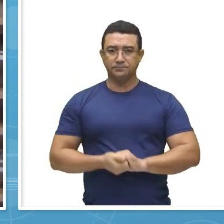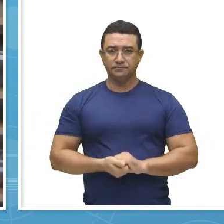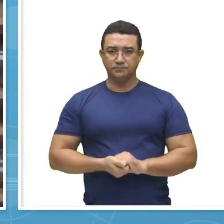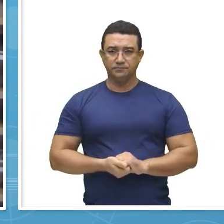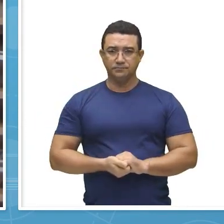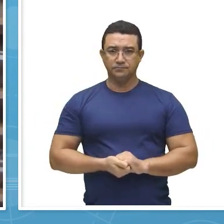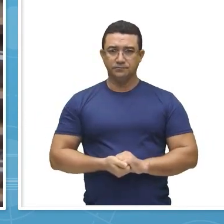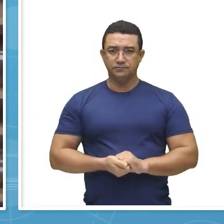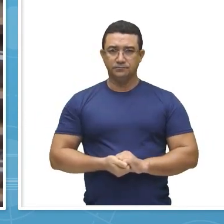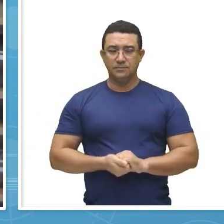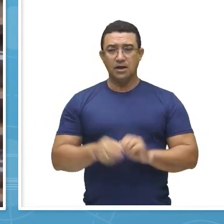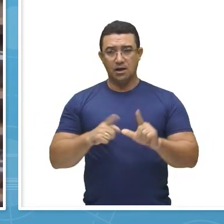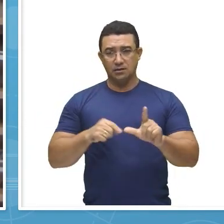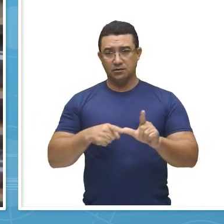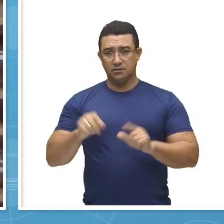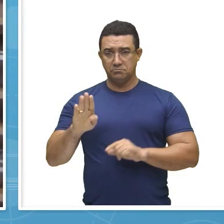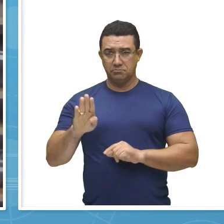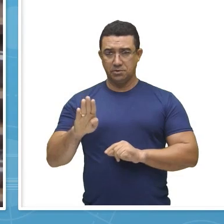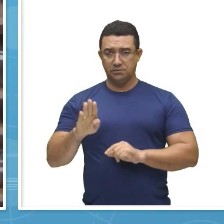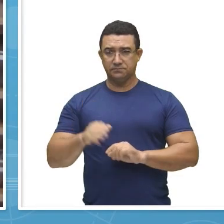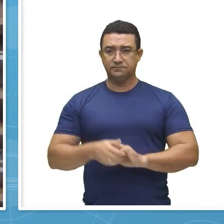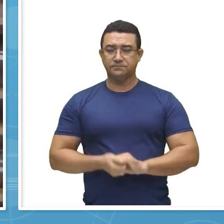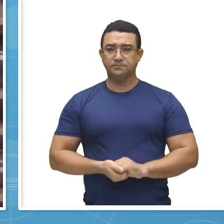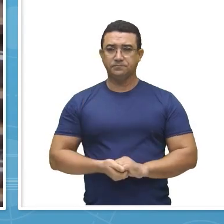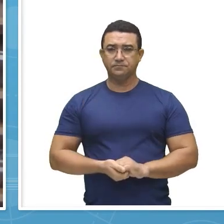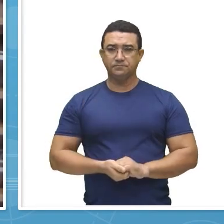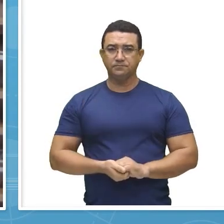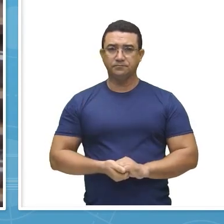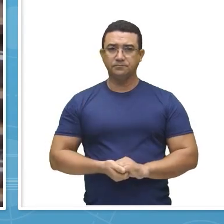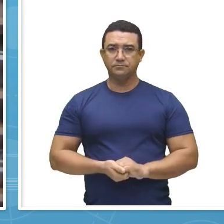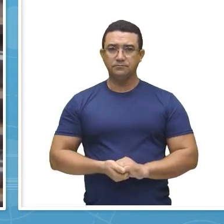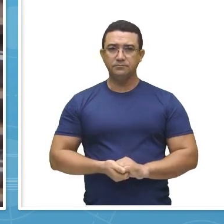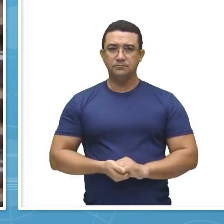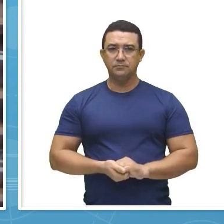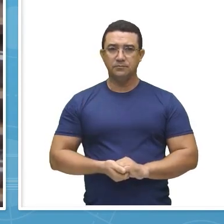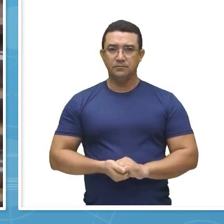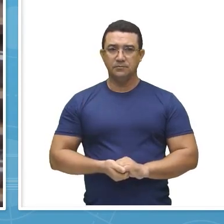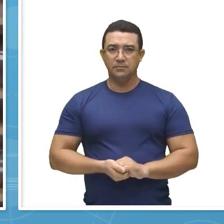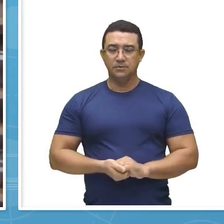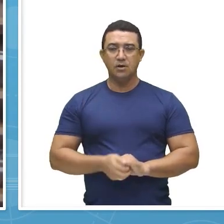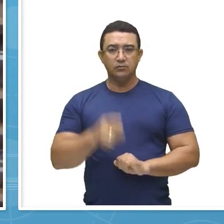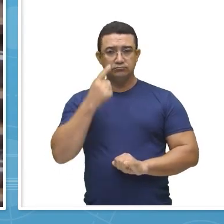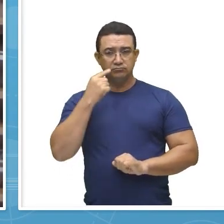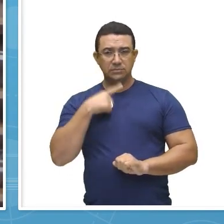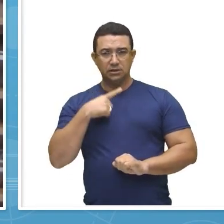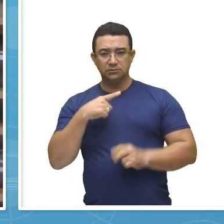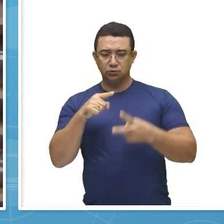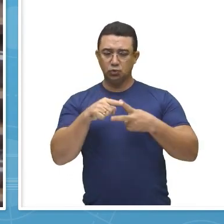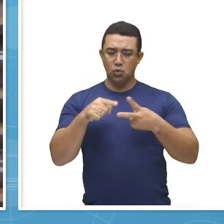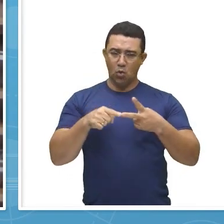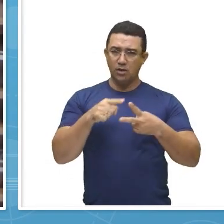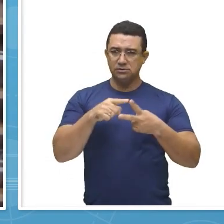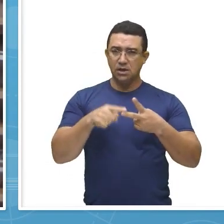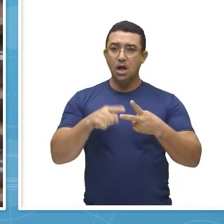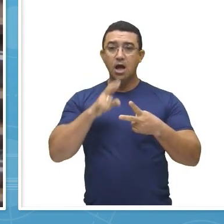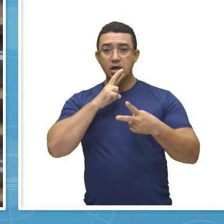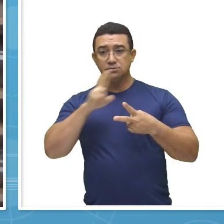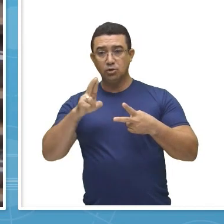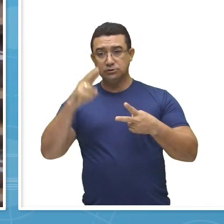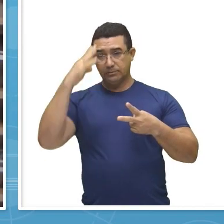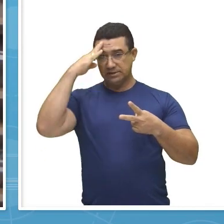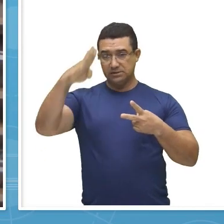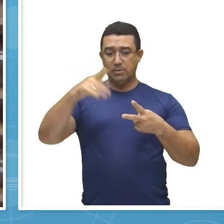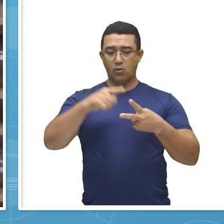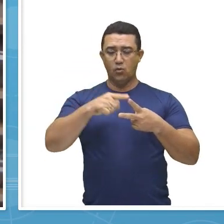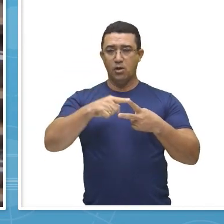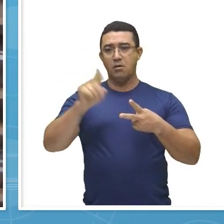Magalhães Cordeiro, colocou a letra B de bola também. Então, até agora, nós temos ali duas respostas principais, né? A